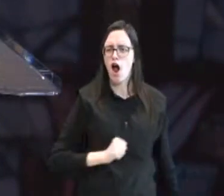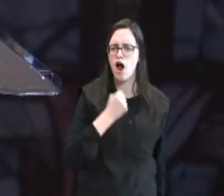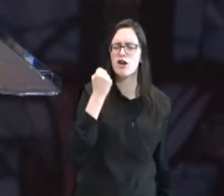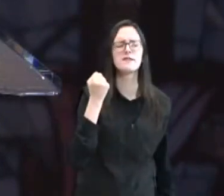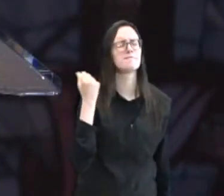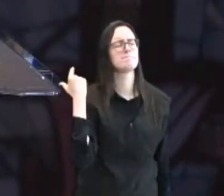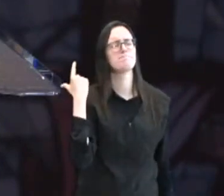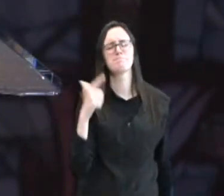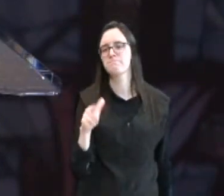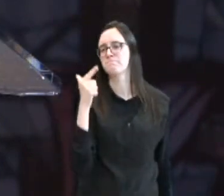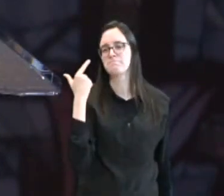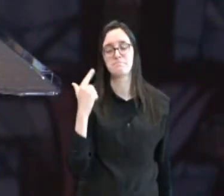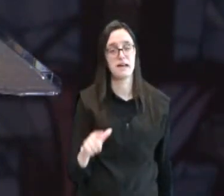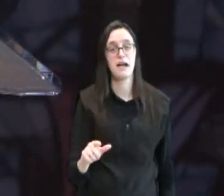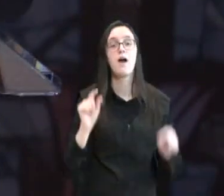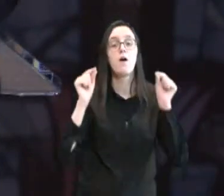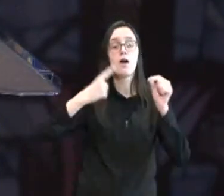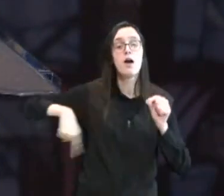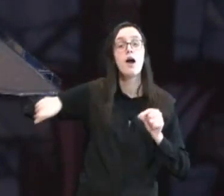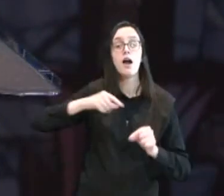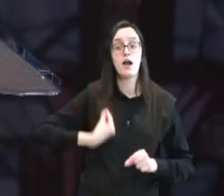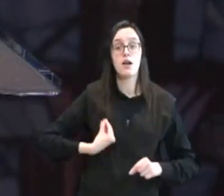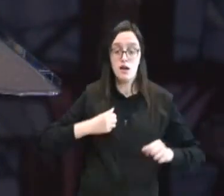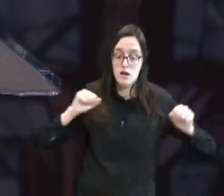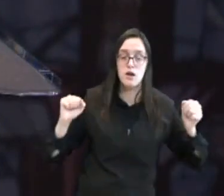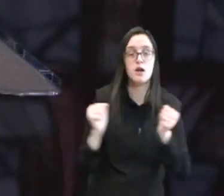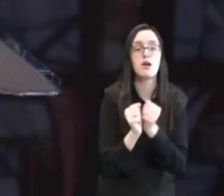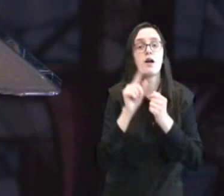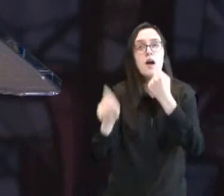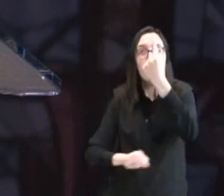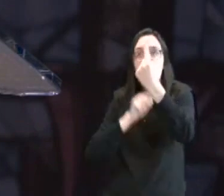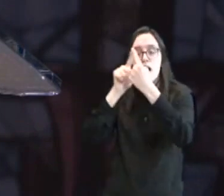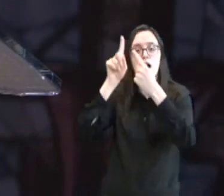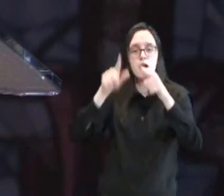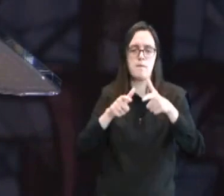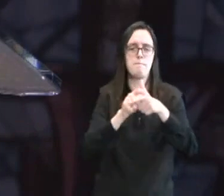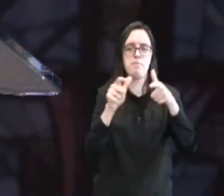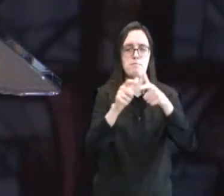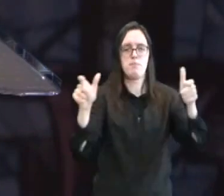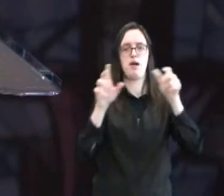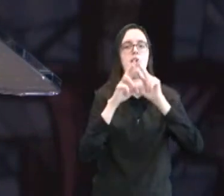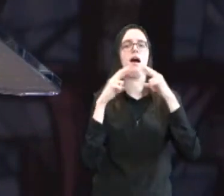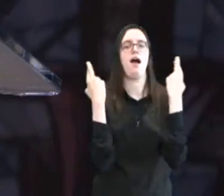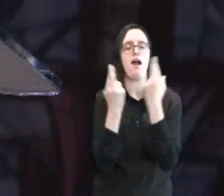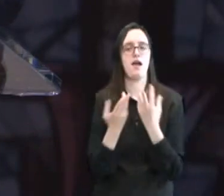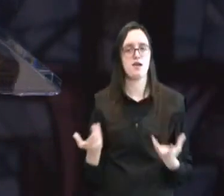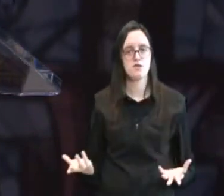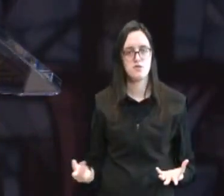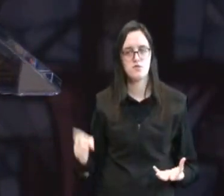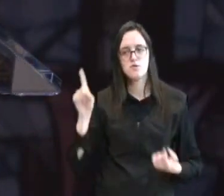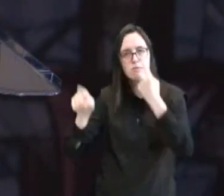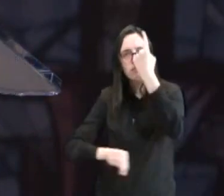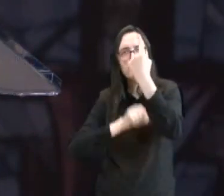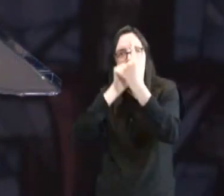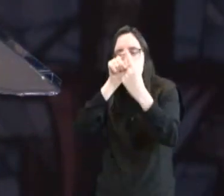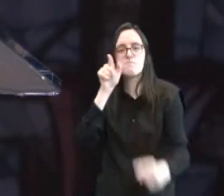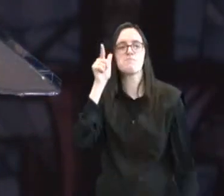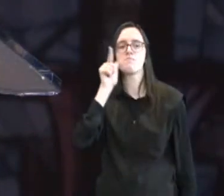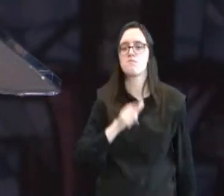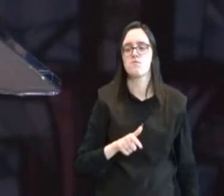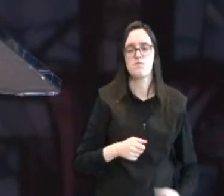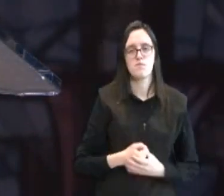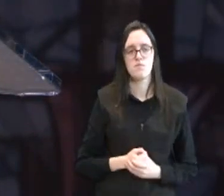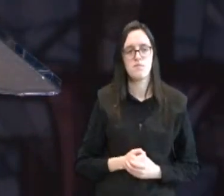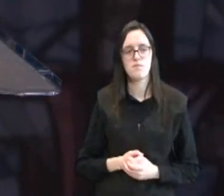coração, e tudo que faziam visavam o crescimento do reino, visavam a missão